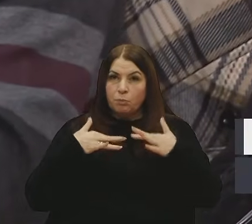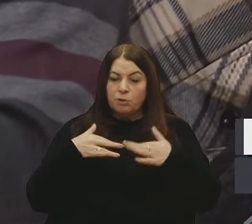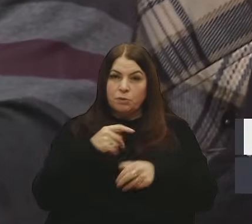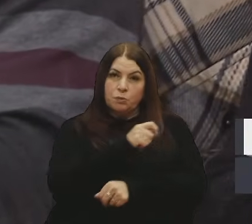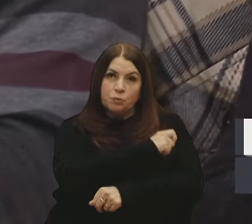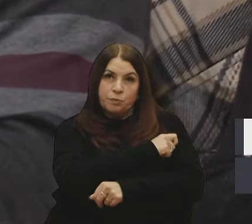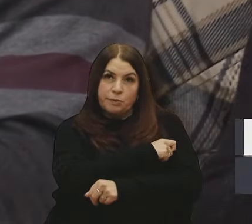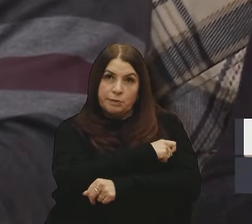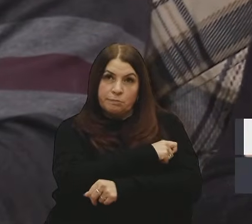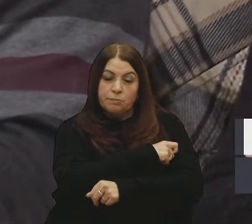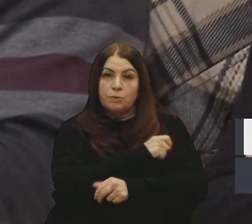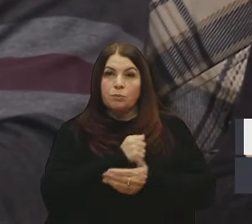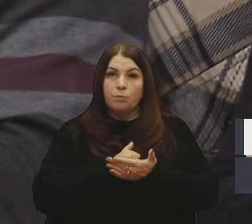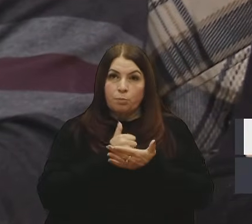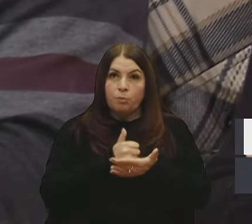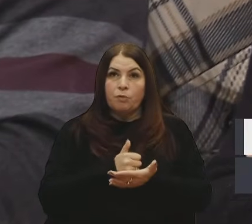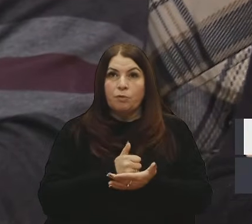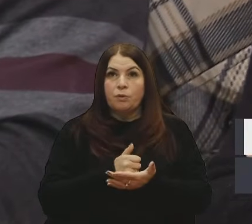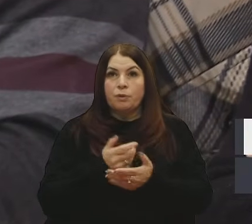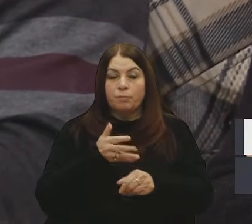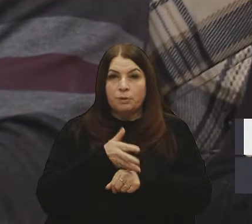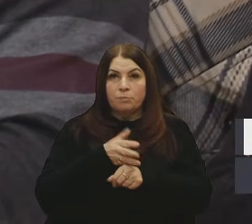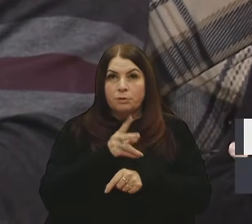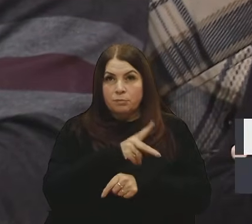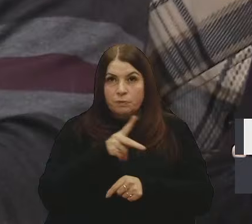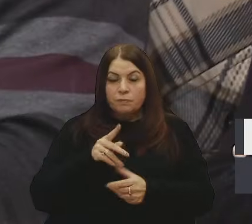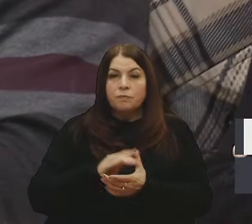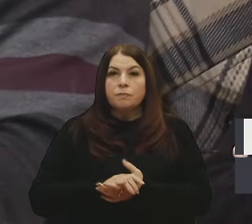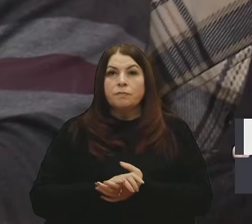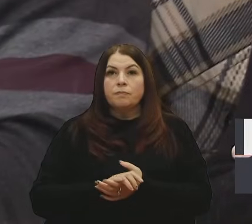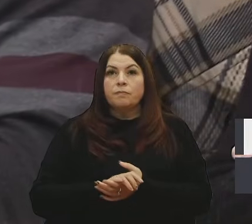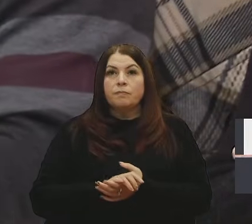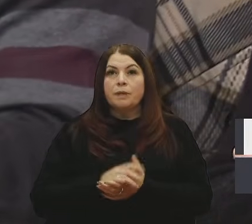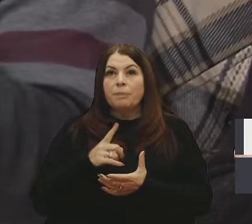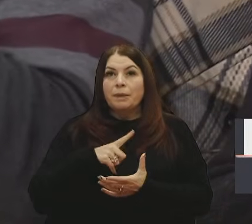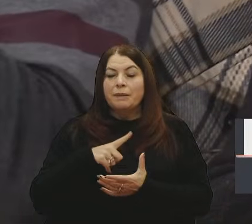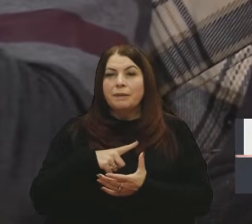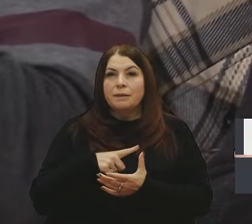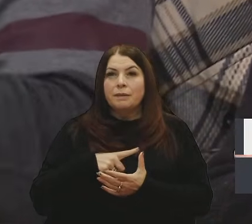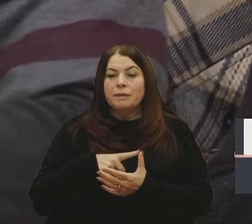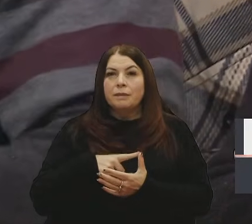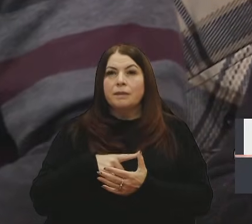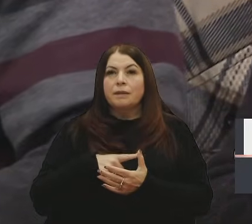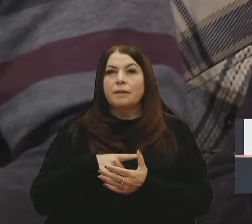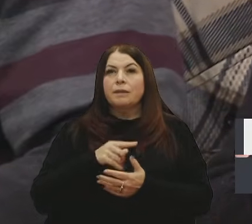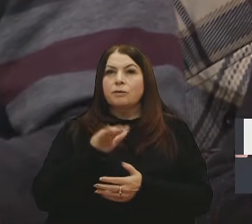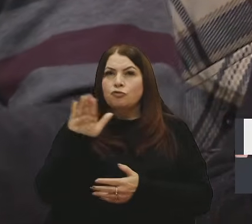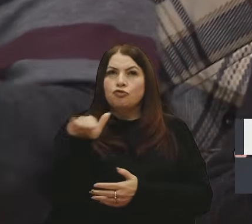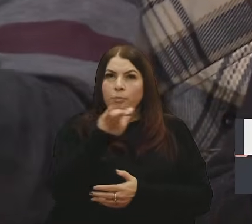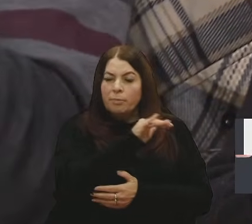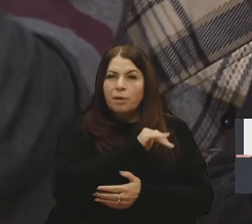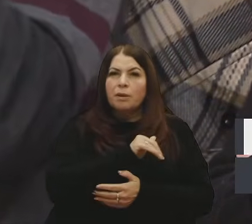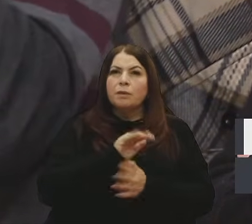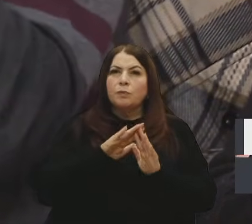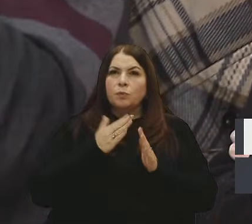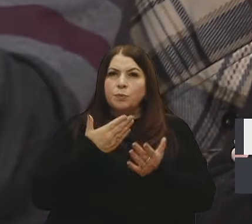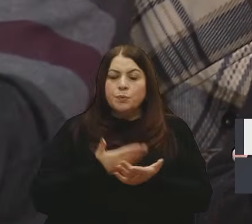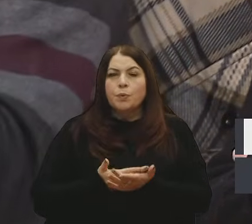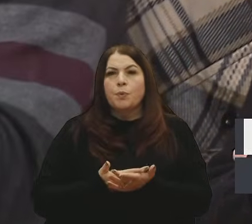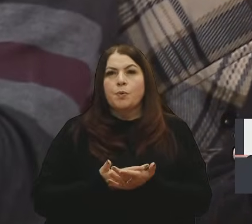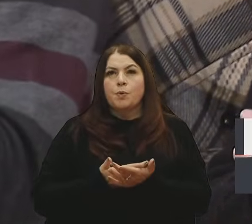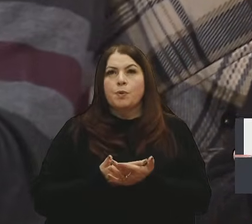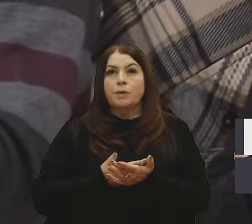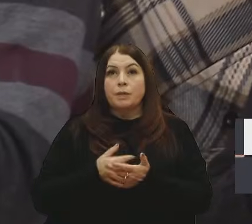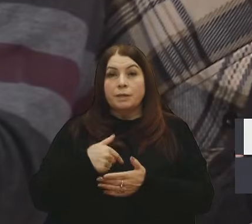estudantes, né, com apoio, obviamente, e participação dos professores, mas ter um ato, né, chamado aí com as escolas que